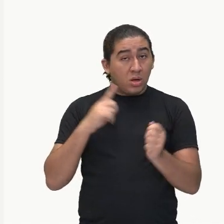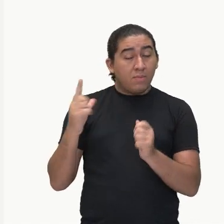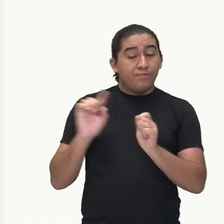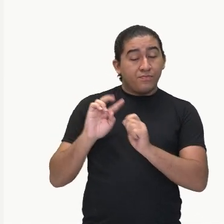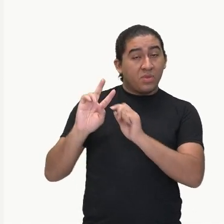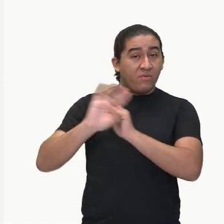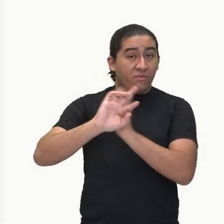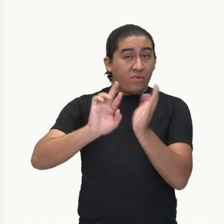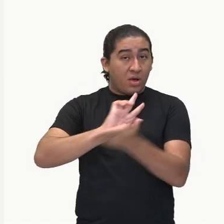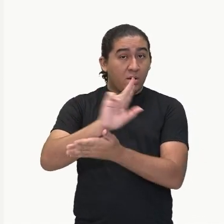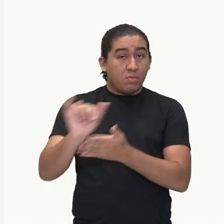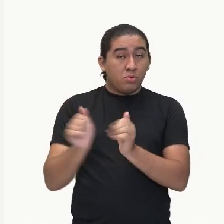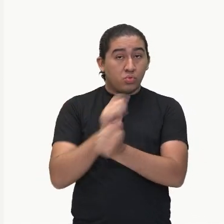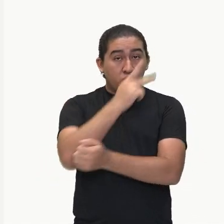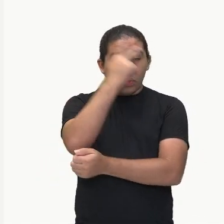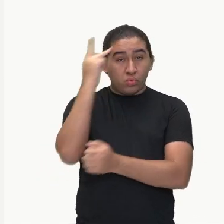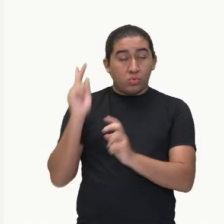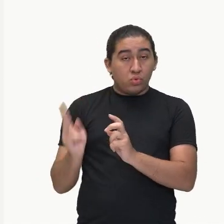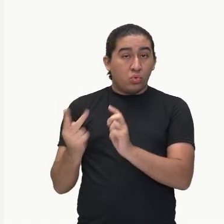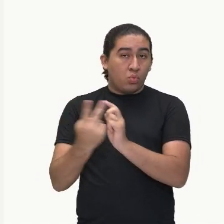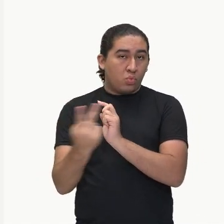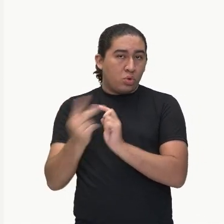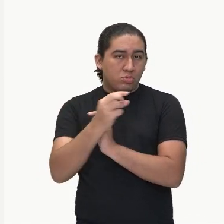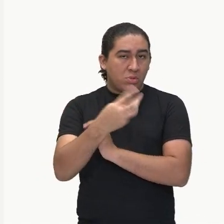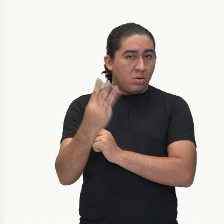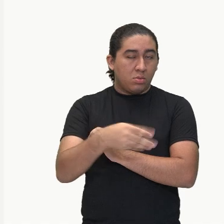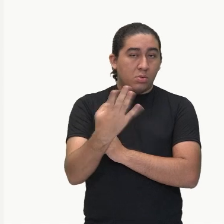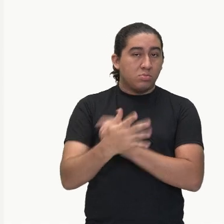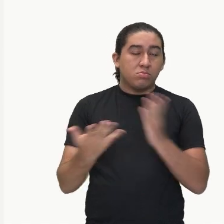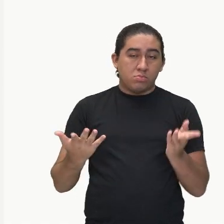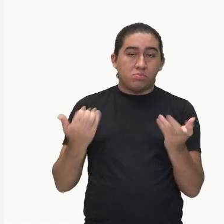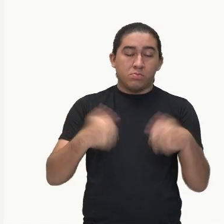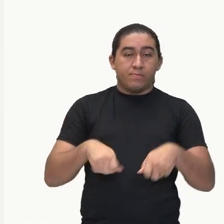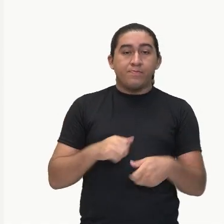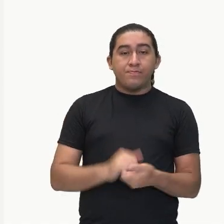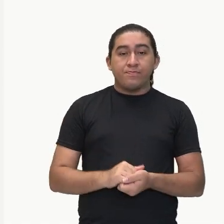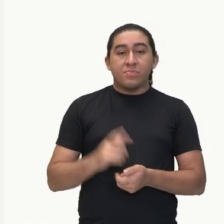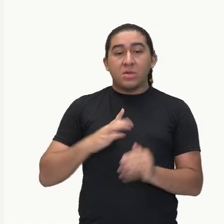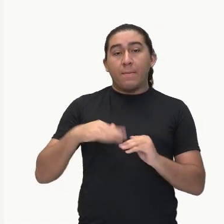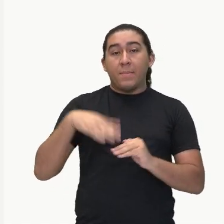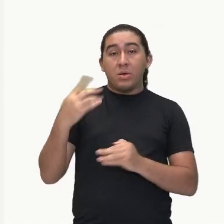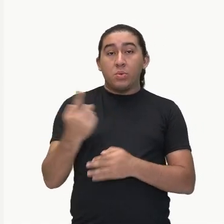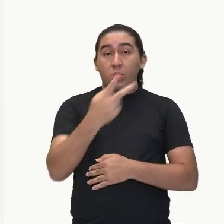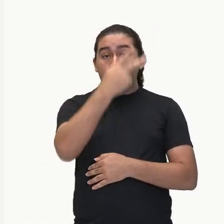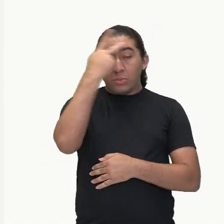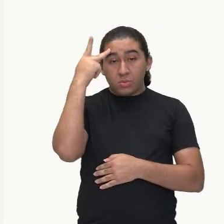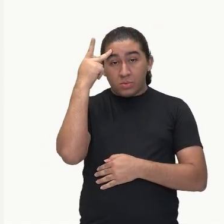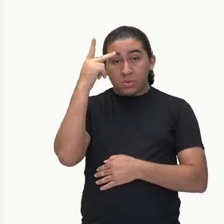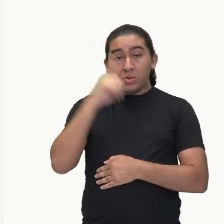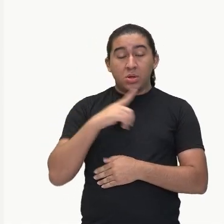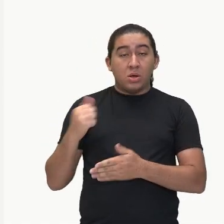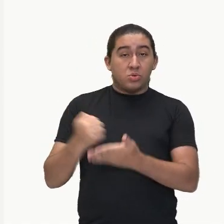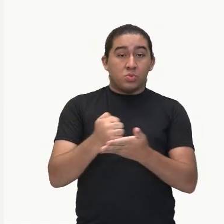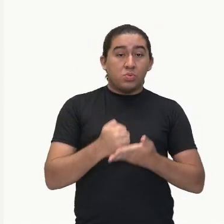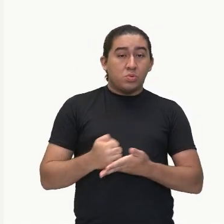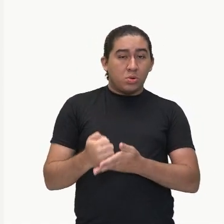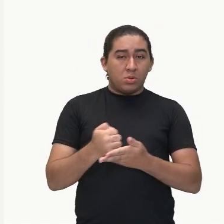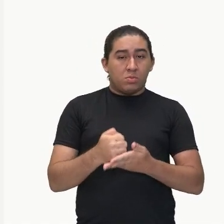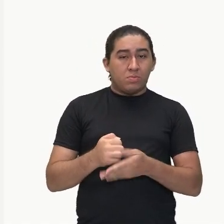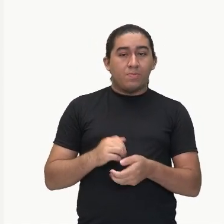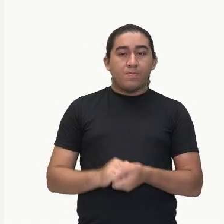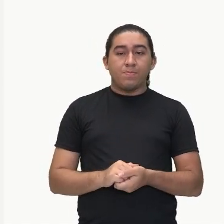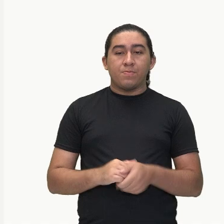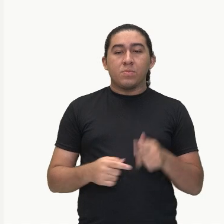de reciprocidade. E a mesma coisa que mais de um funcionário se ajudaram. Porque